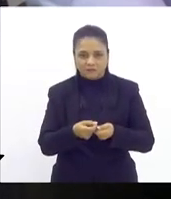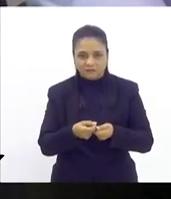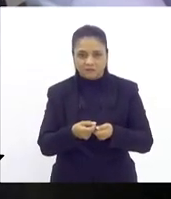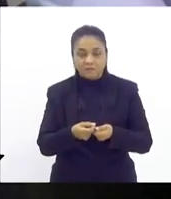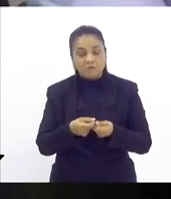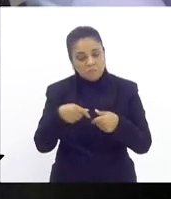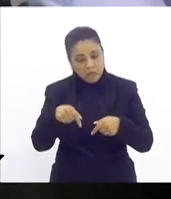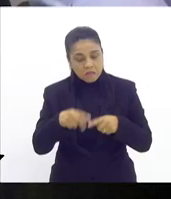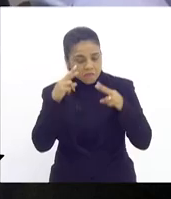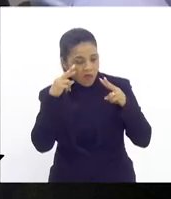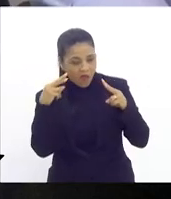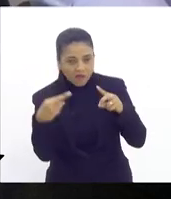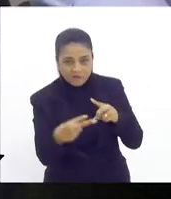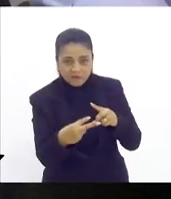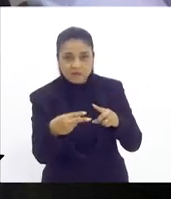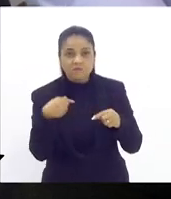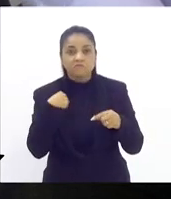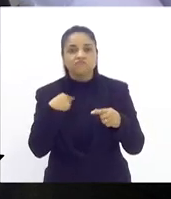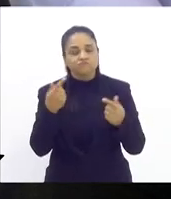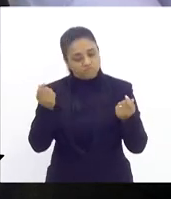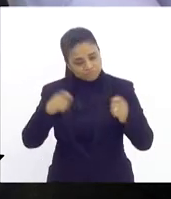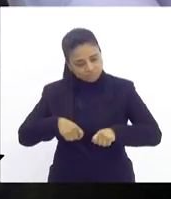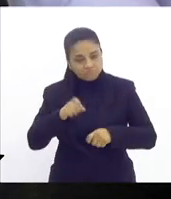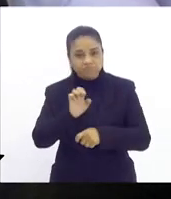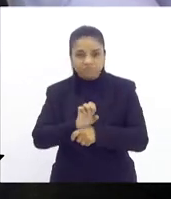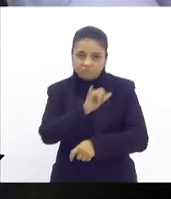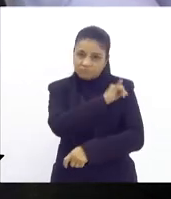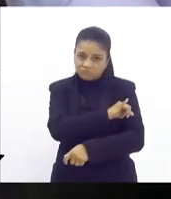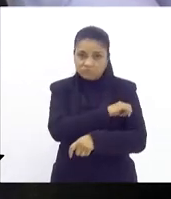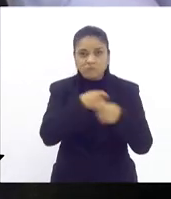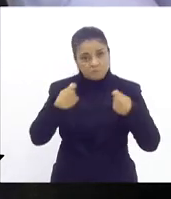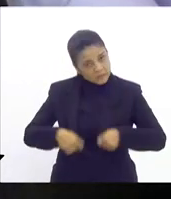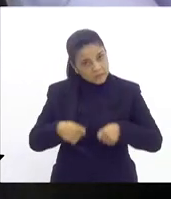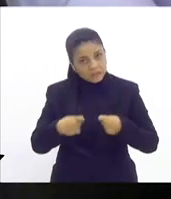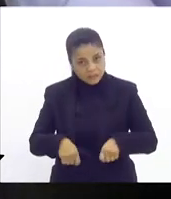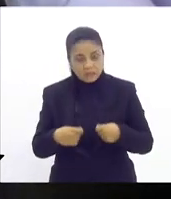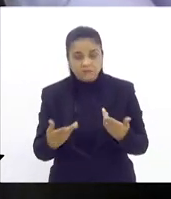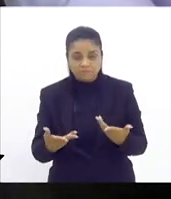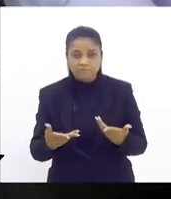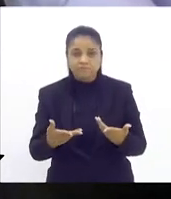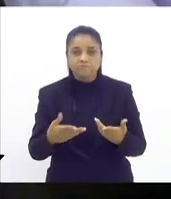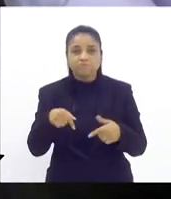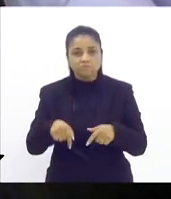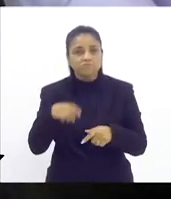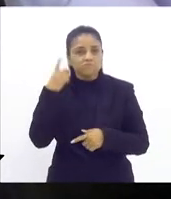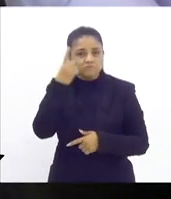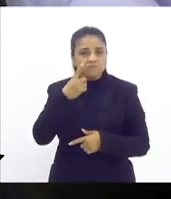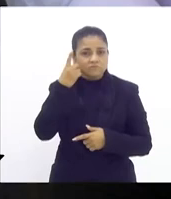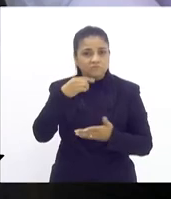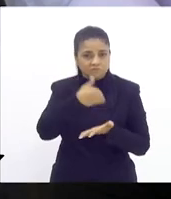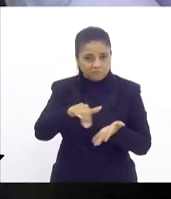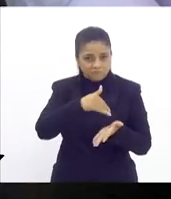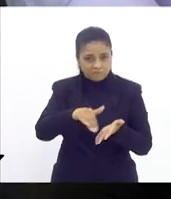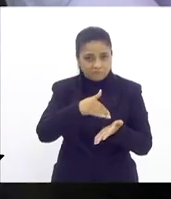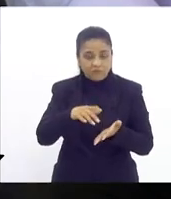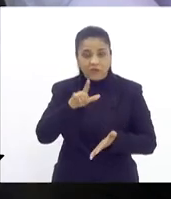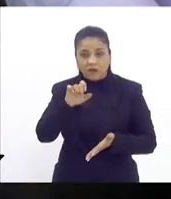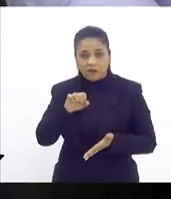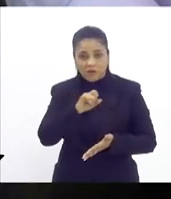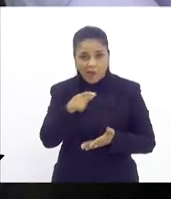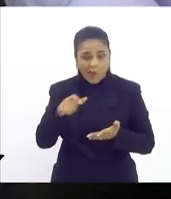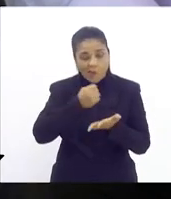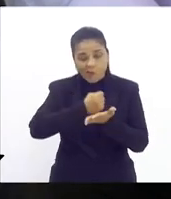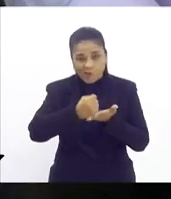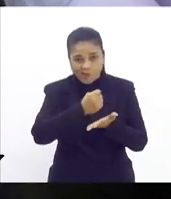investimentos aquento que o estado do Rio precisa e demanda tanto que o secretário Hugo Leal tem defendido que o contrato com a sessão seja